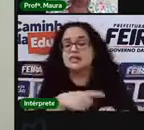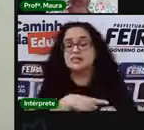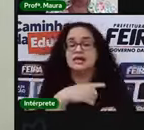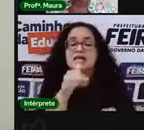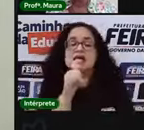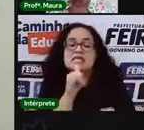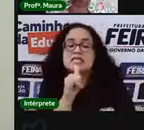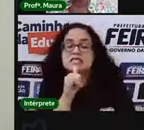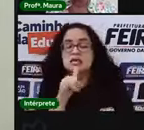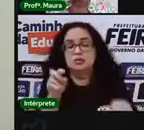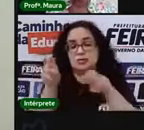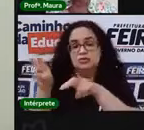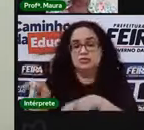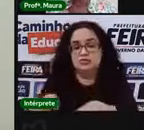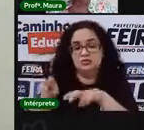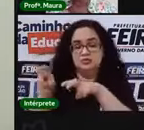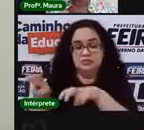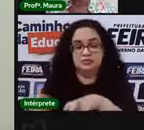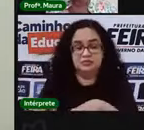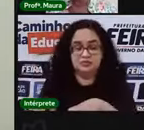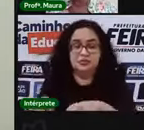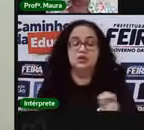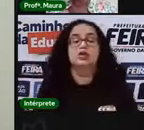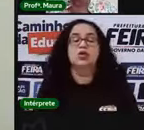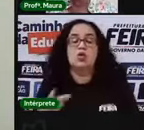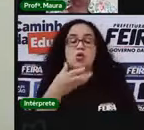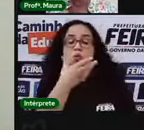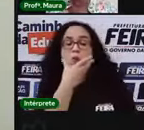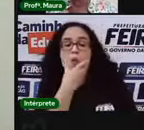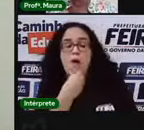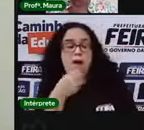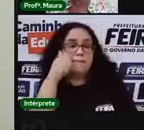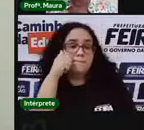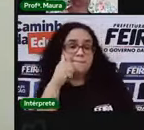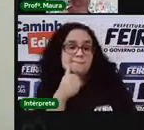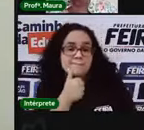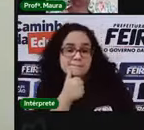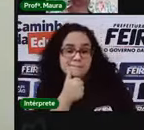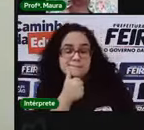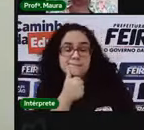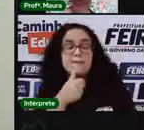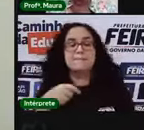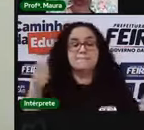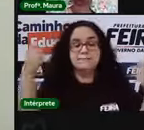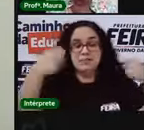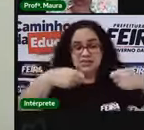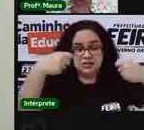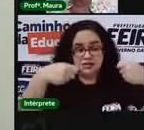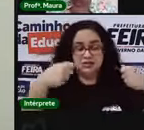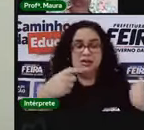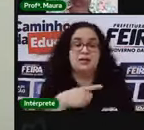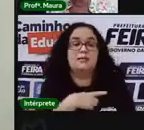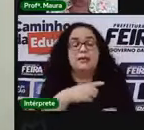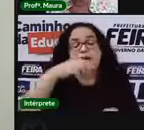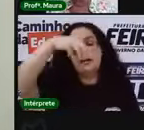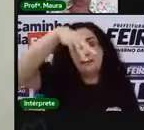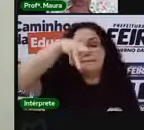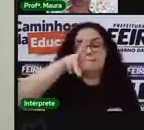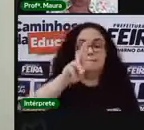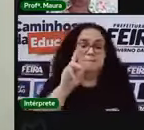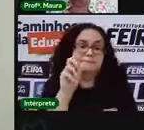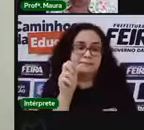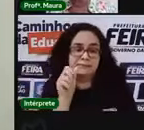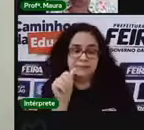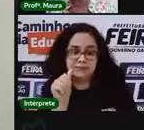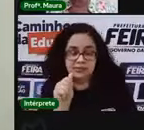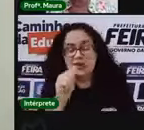campo, da periferia, do homem, da mulher, do negro, do branco, do índio, precisa ter referência. E a Pro Maura trouxe isso aqui.